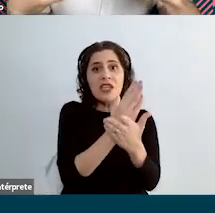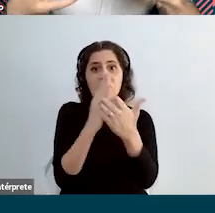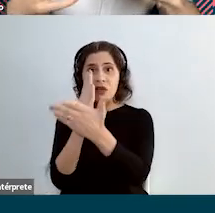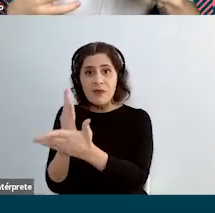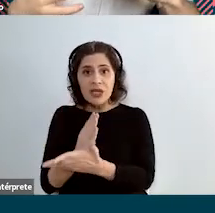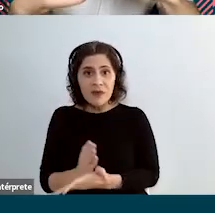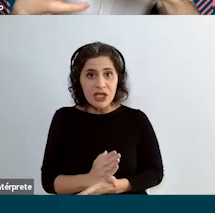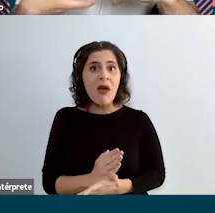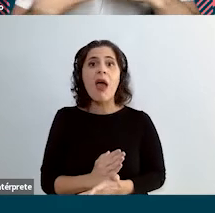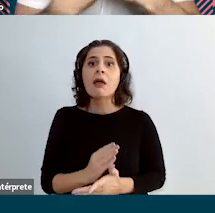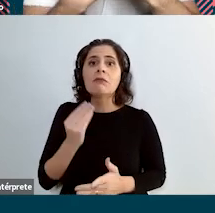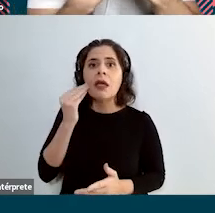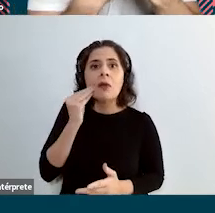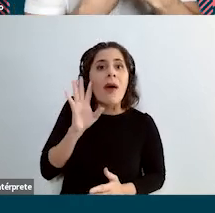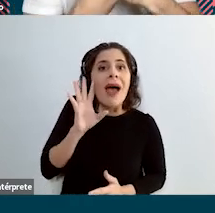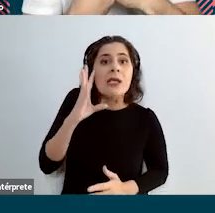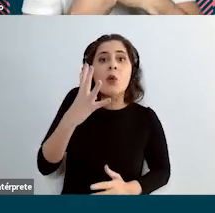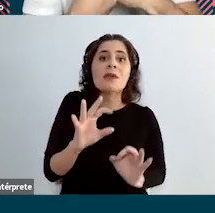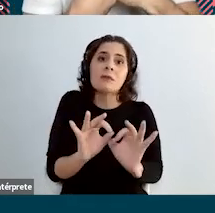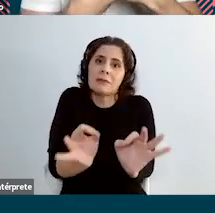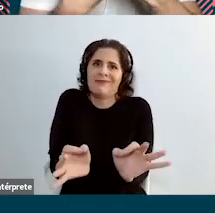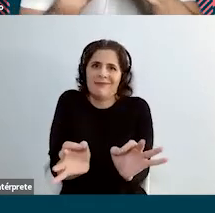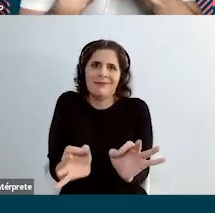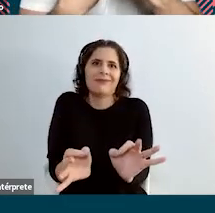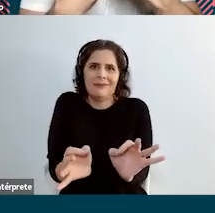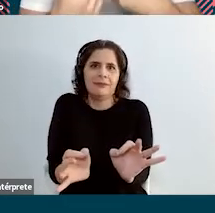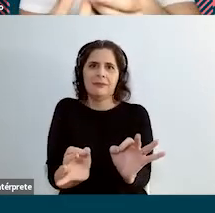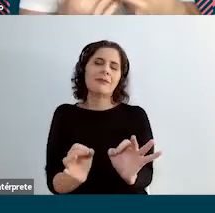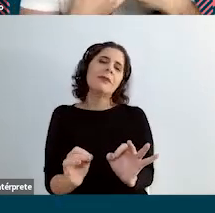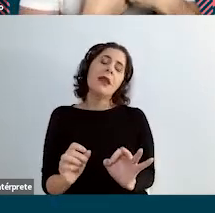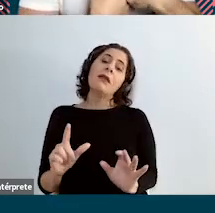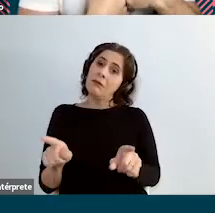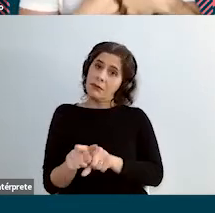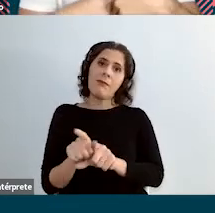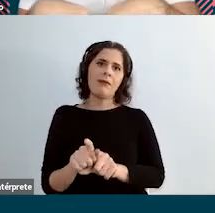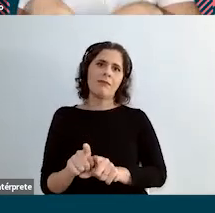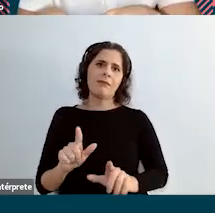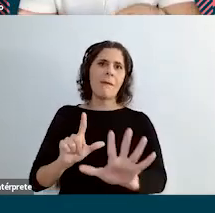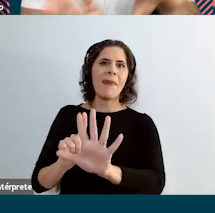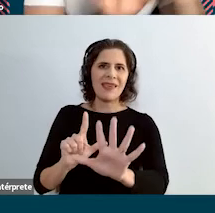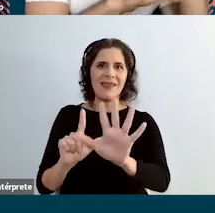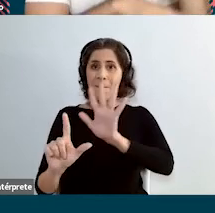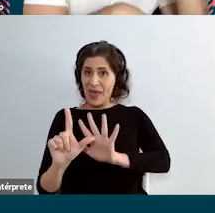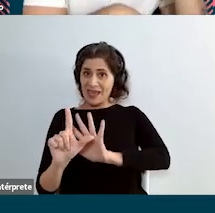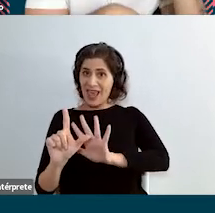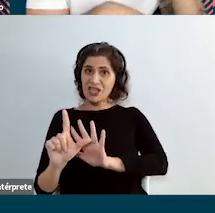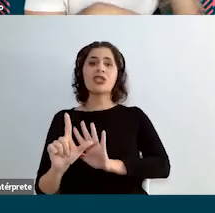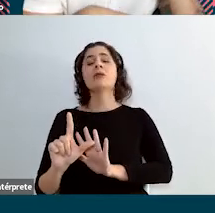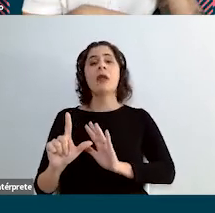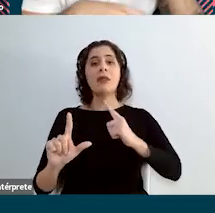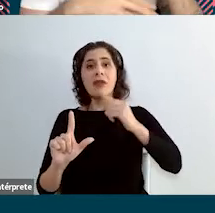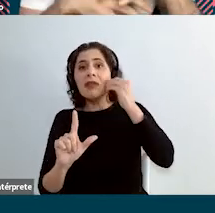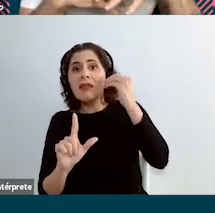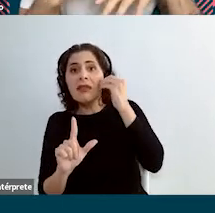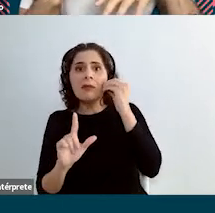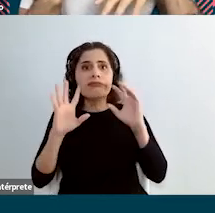co-criou soluções que fossem extremamente simples, que não tivesse muito impacto para o back-end, porque o back-end estava tentando estabilizar a solução